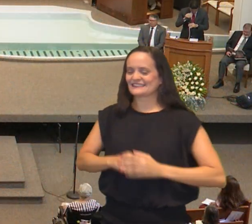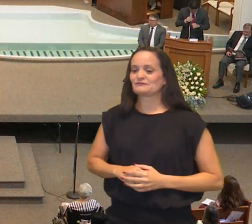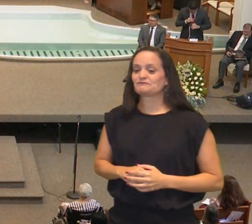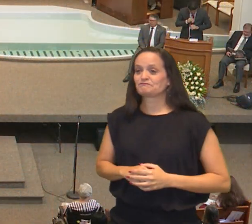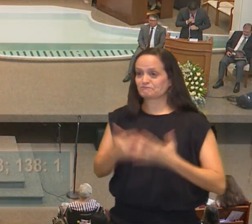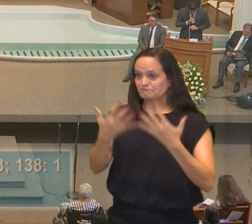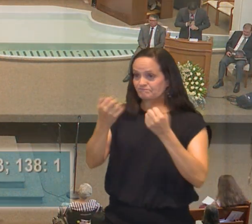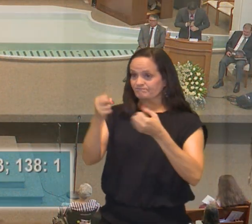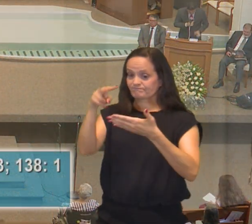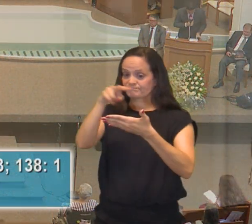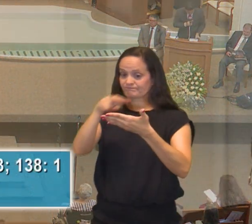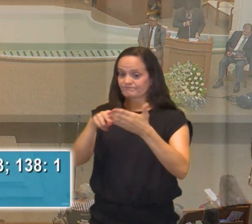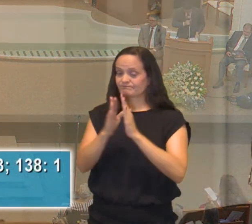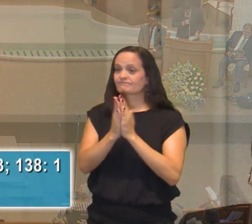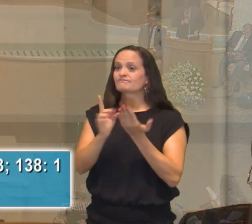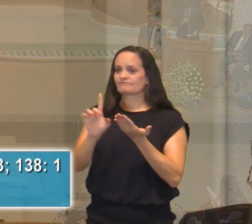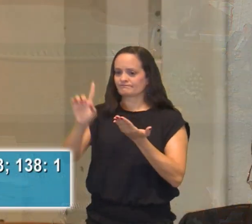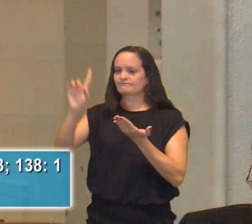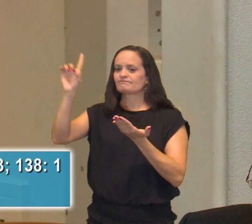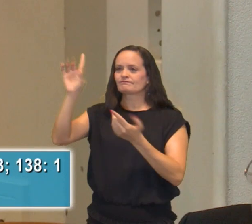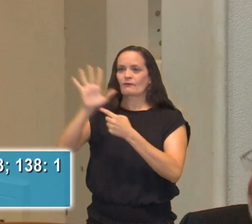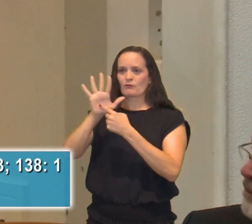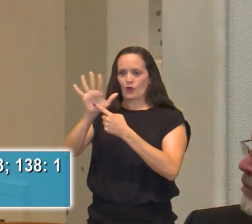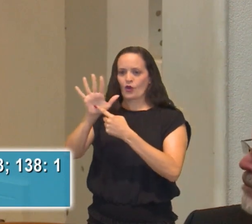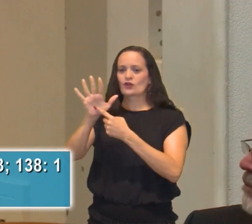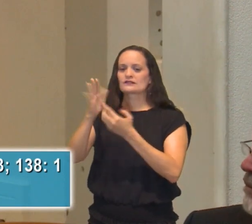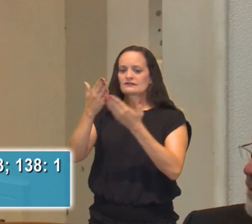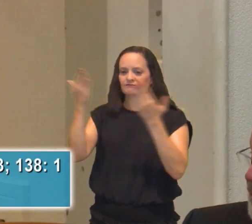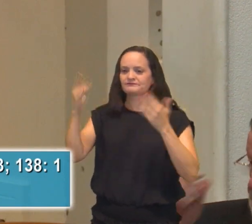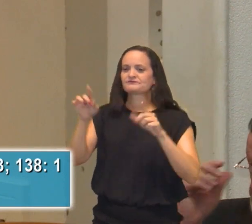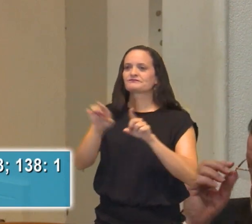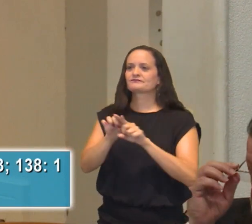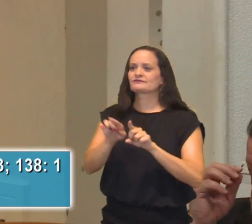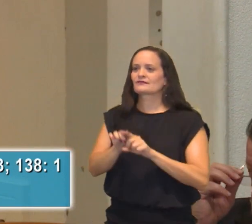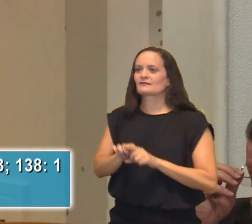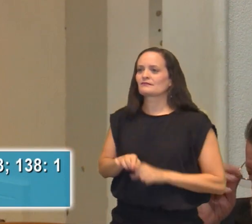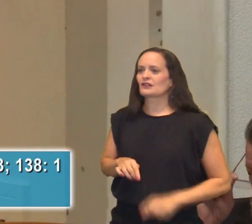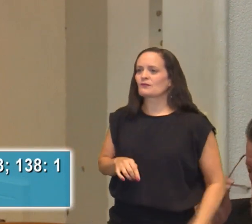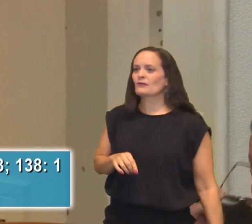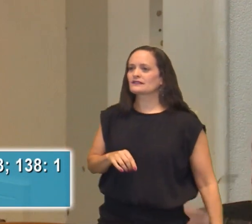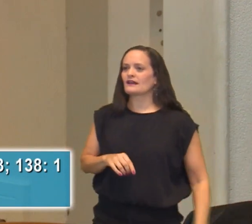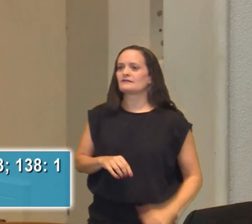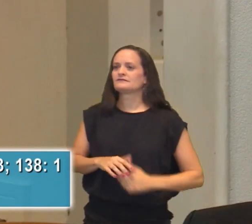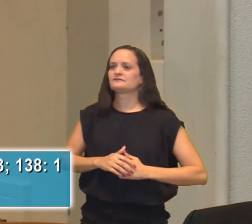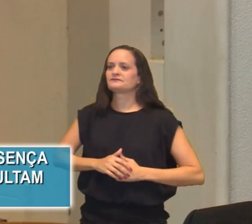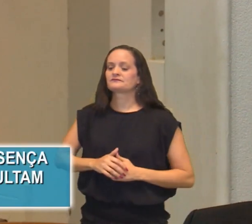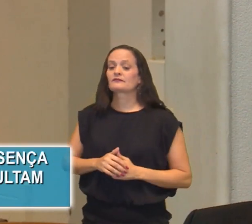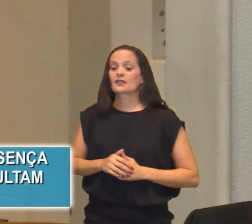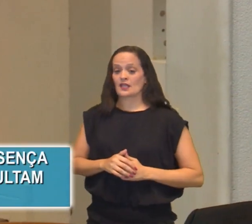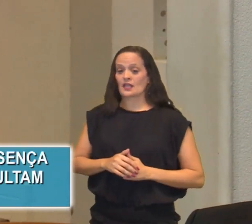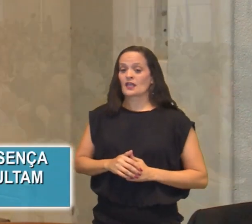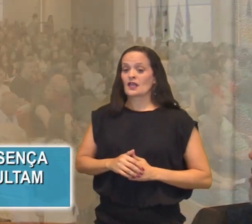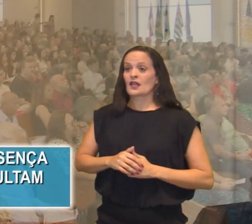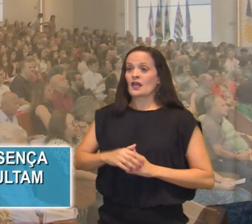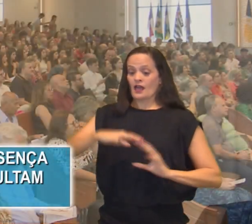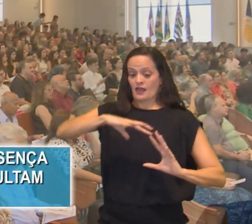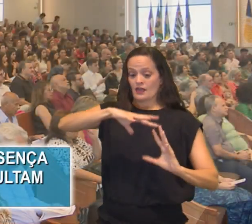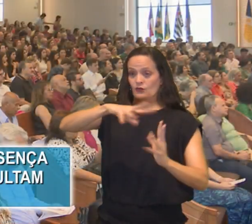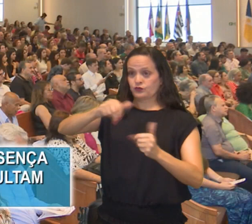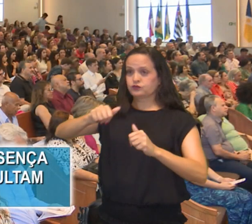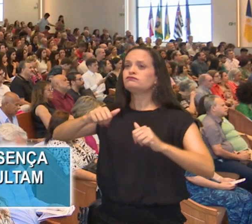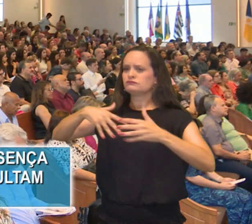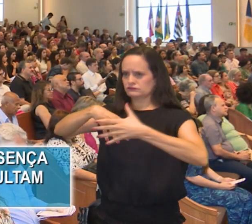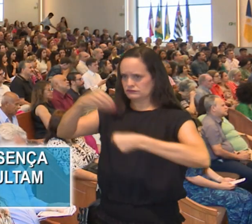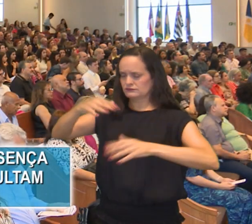Façamos juntos a leitura conforme está sendo projetado e também está em nosso programa. Todos, estremece, ó terra,